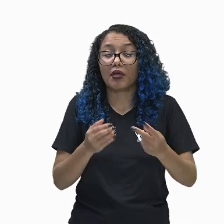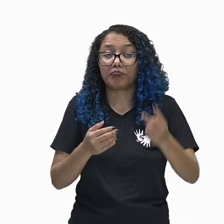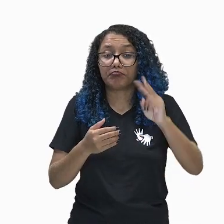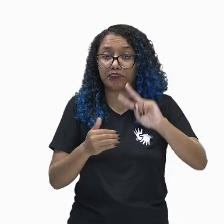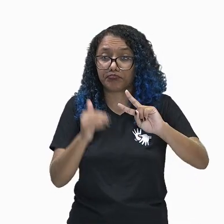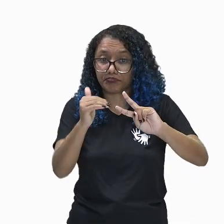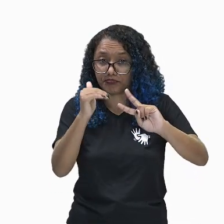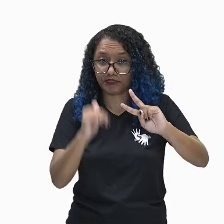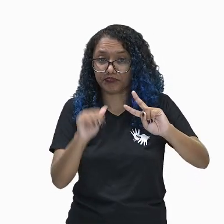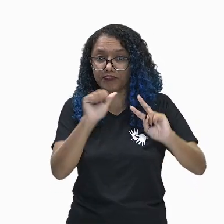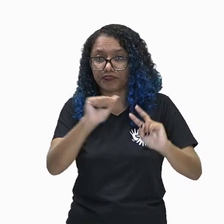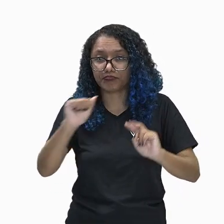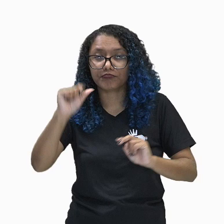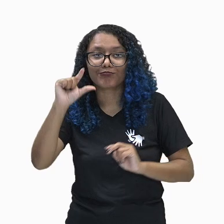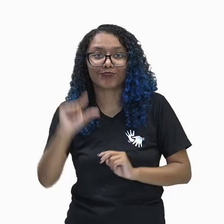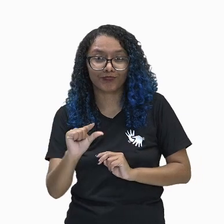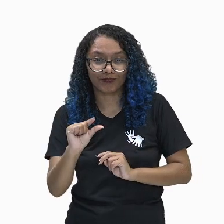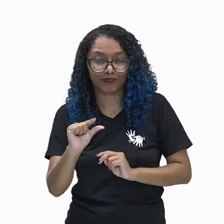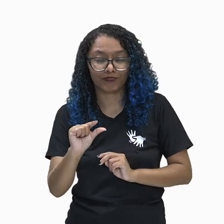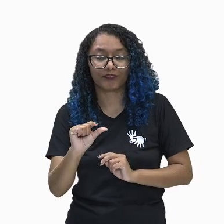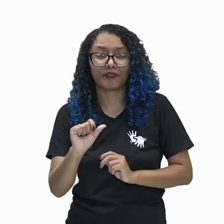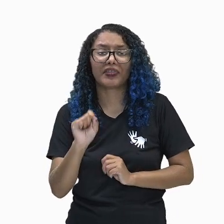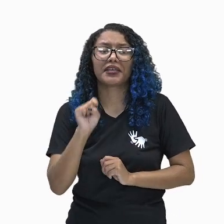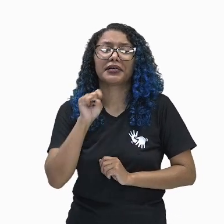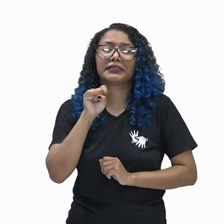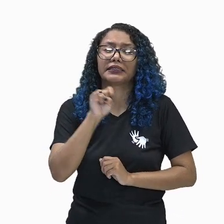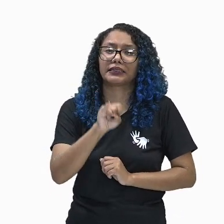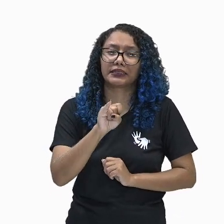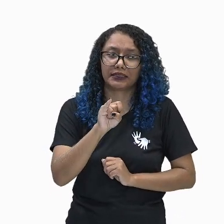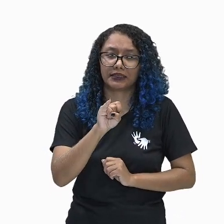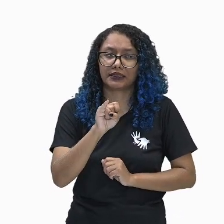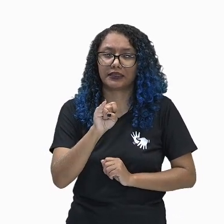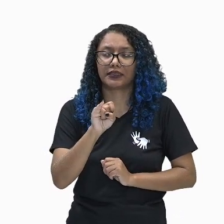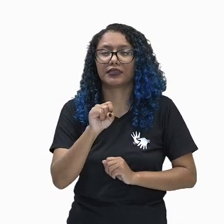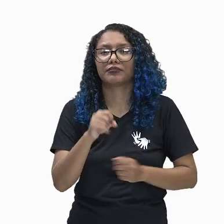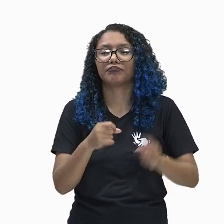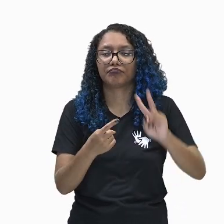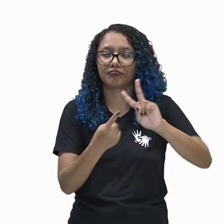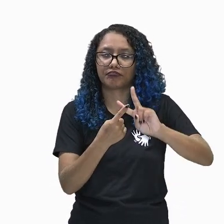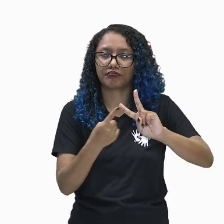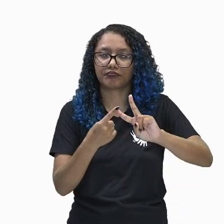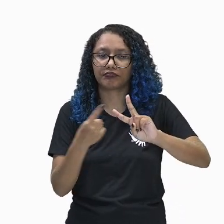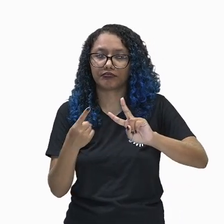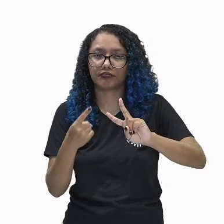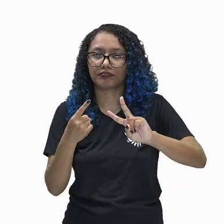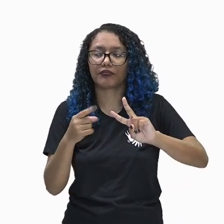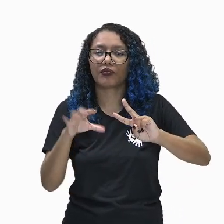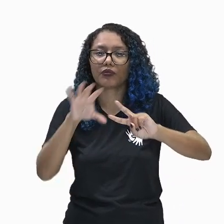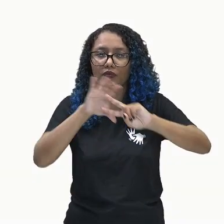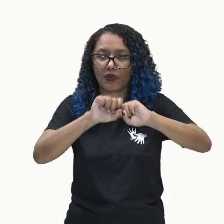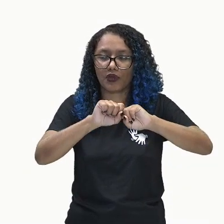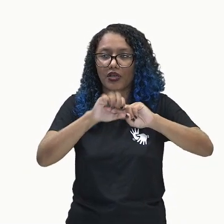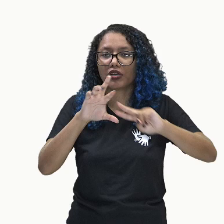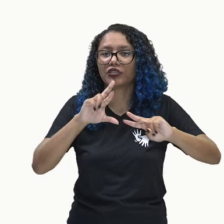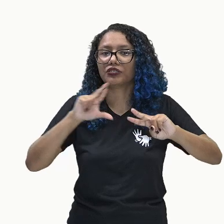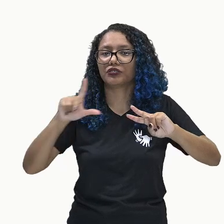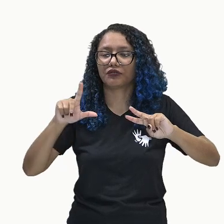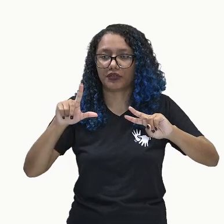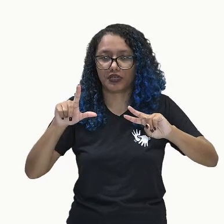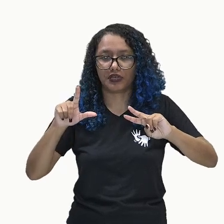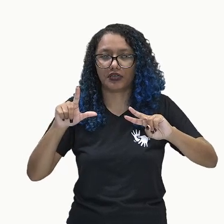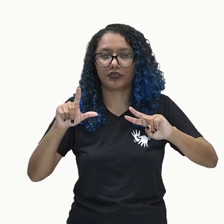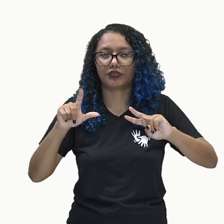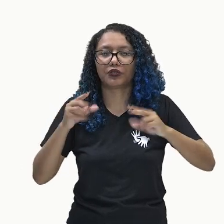né? Quando for um indivíduo que apresenta alelos com dominância diferente, ele vai